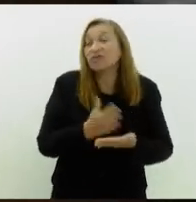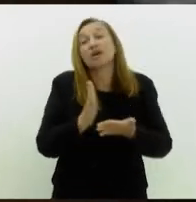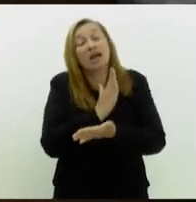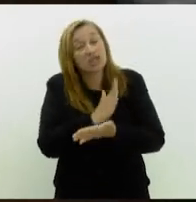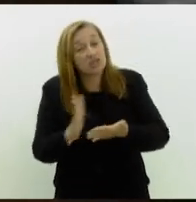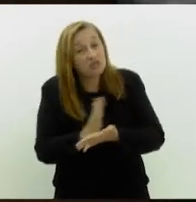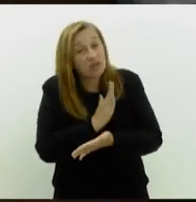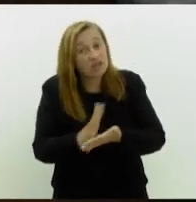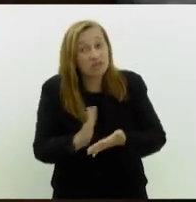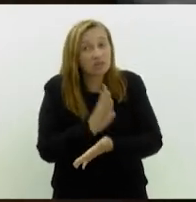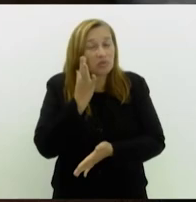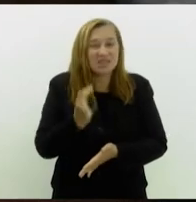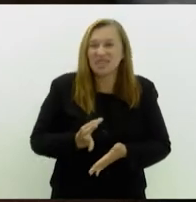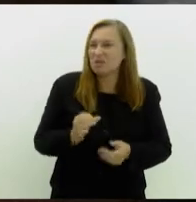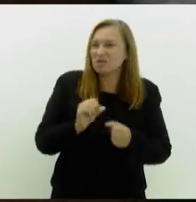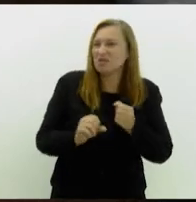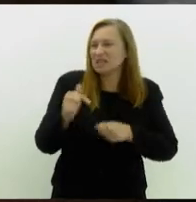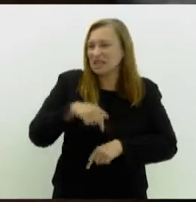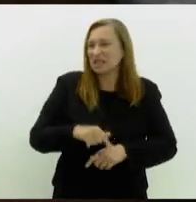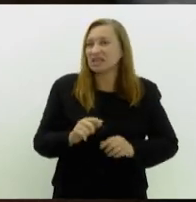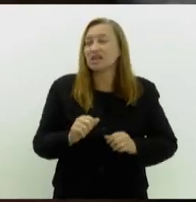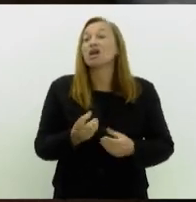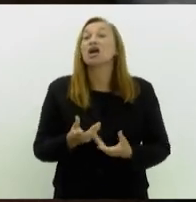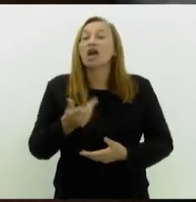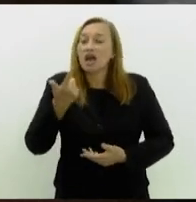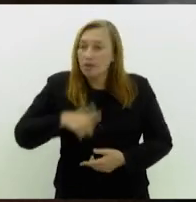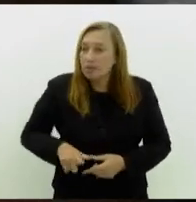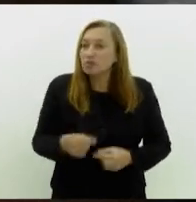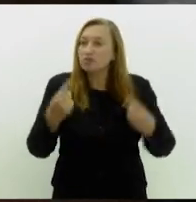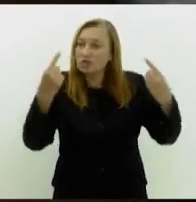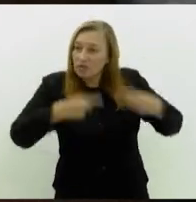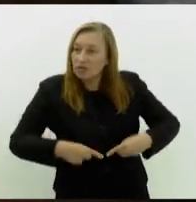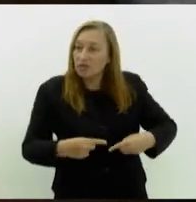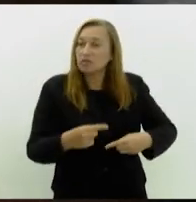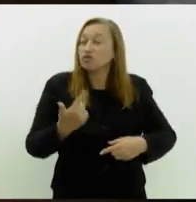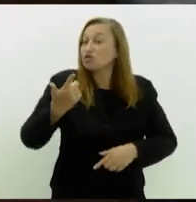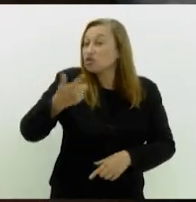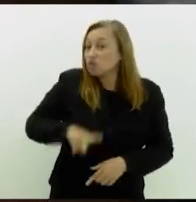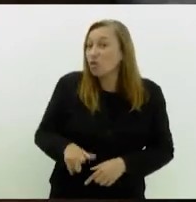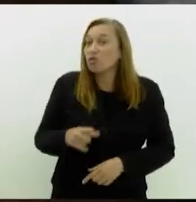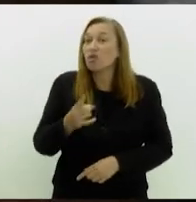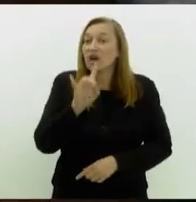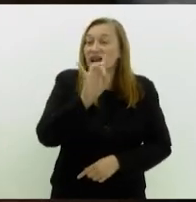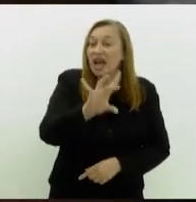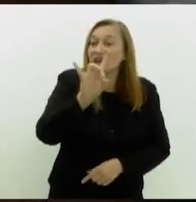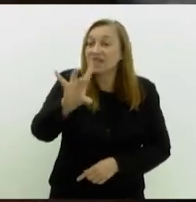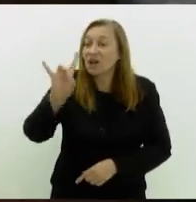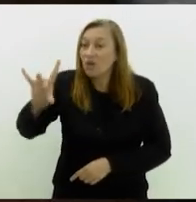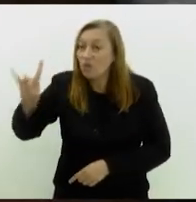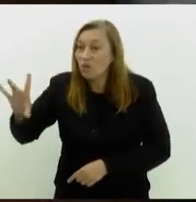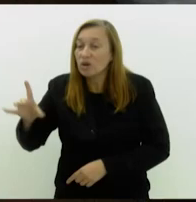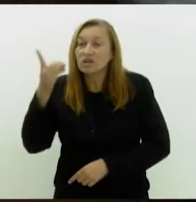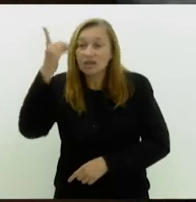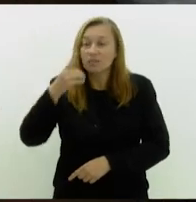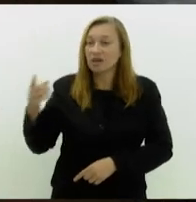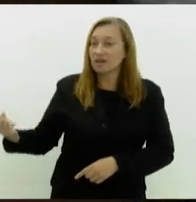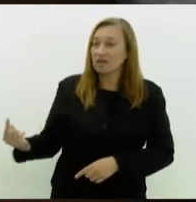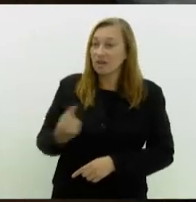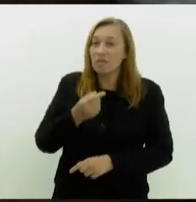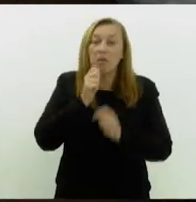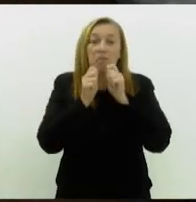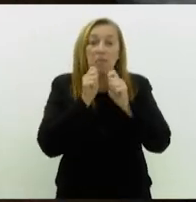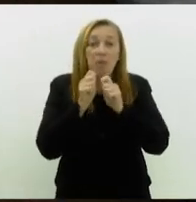vezes porque não sabem o que estão fazendo aqui dentro repito o meu desafio desafio agora um por um cada Deputado que veio berrar aqui no